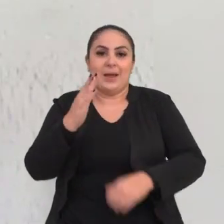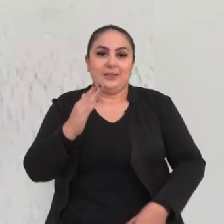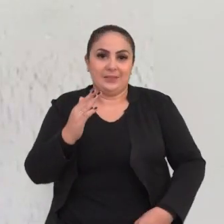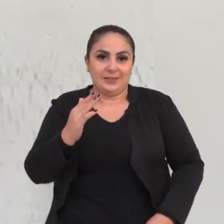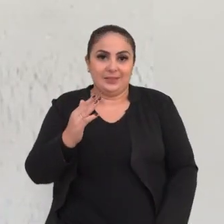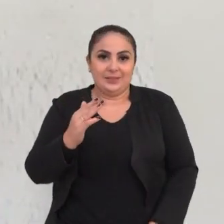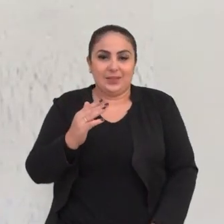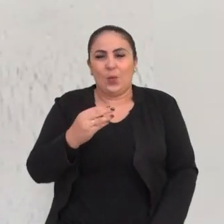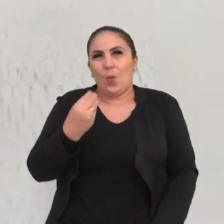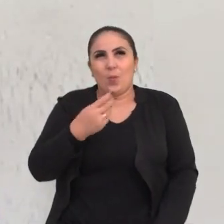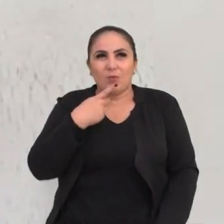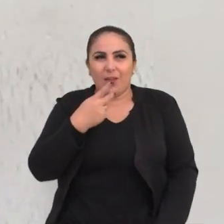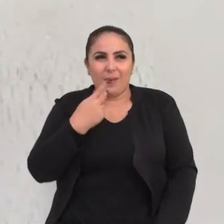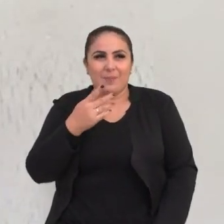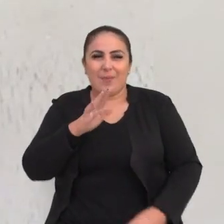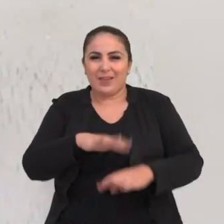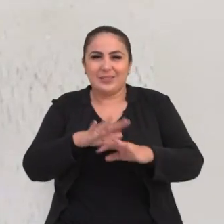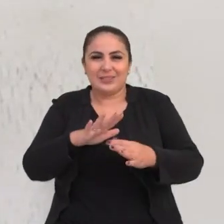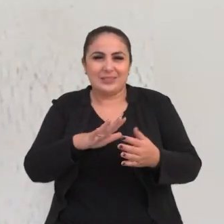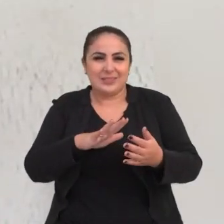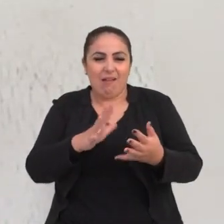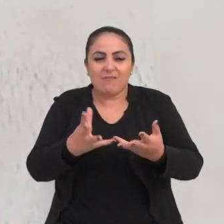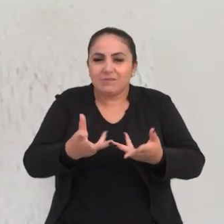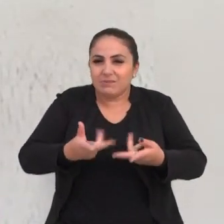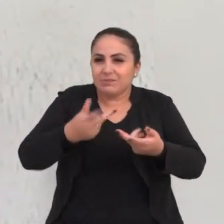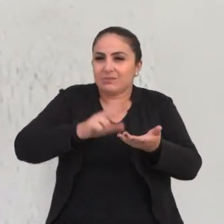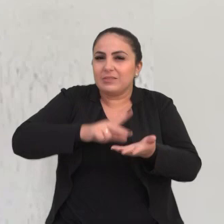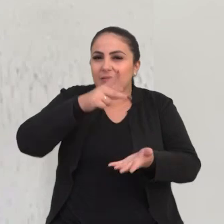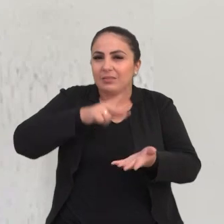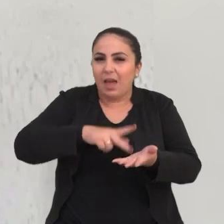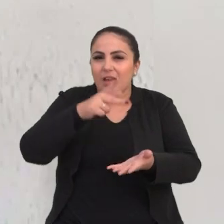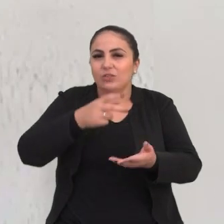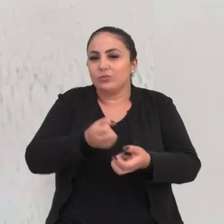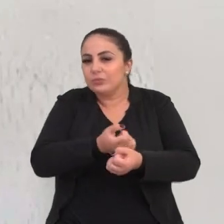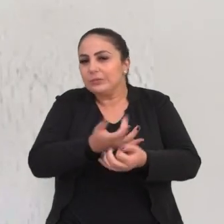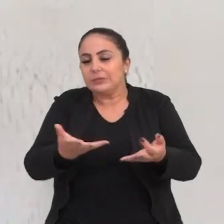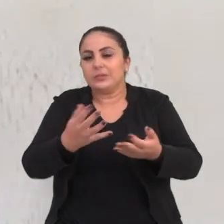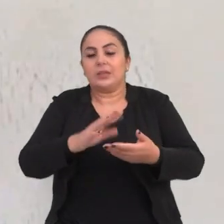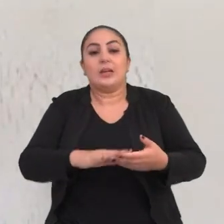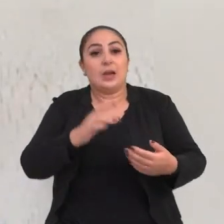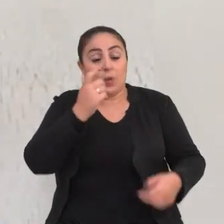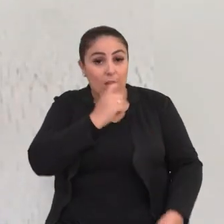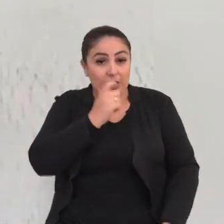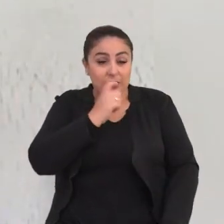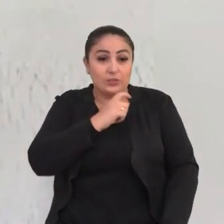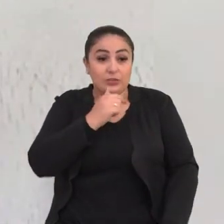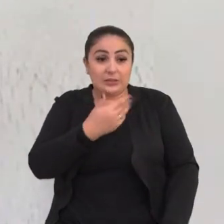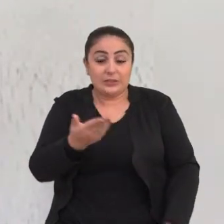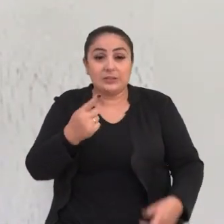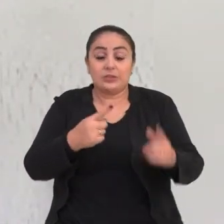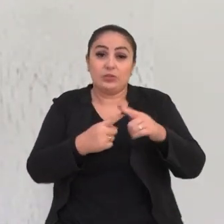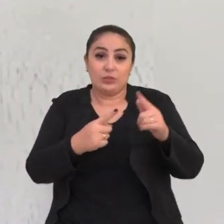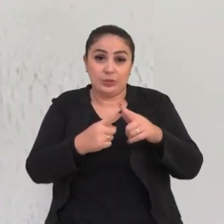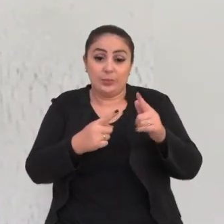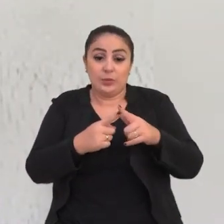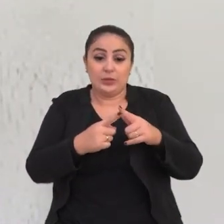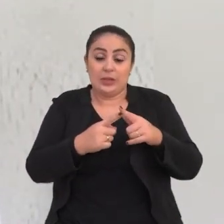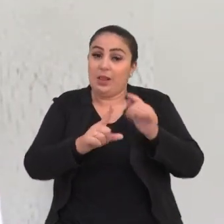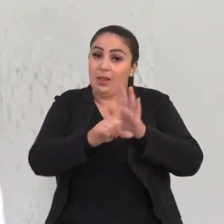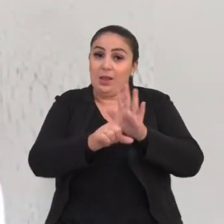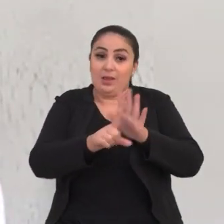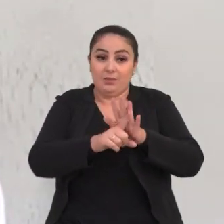mais, mais regalias, mais quantitativos. Eu acho que esse tipo